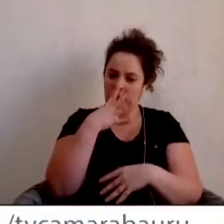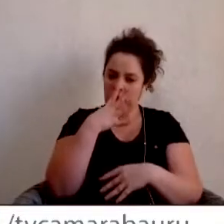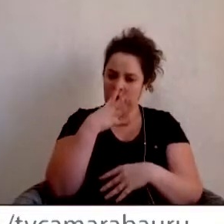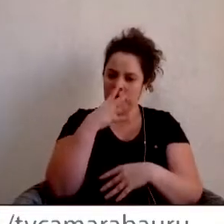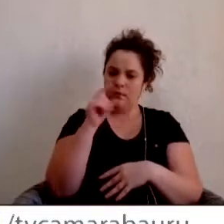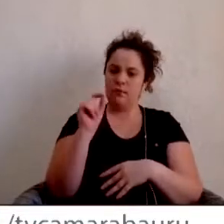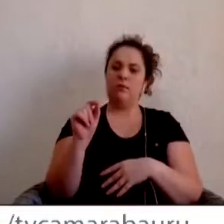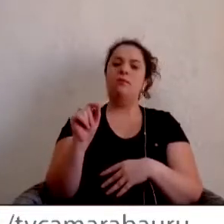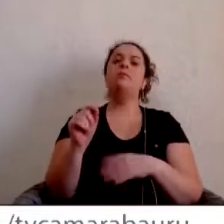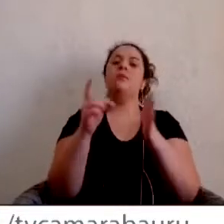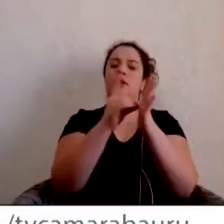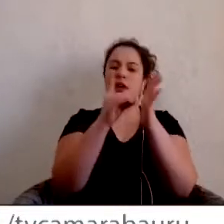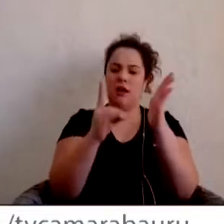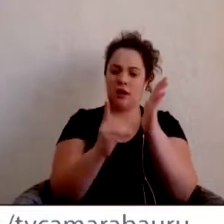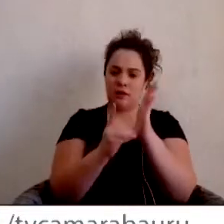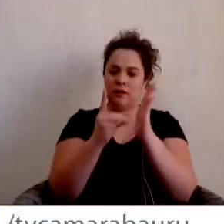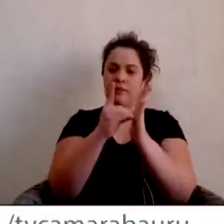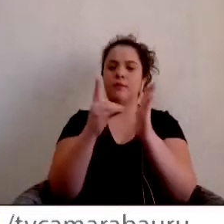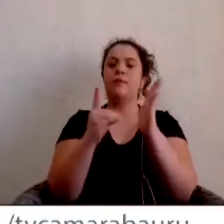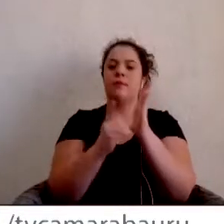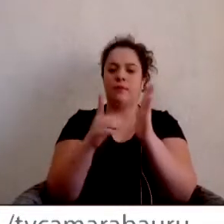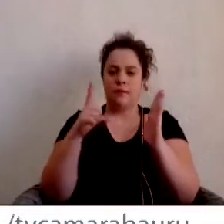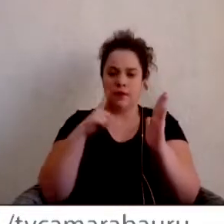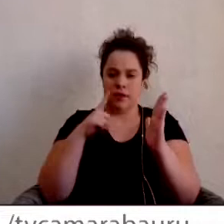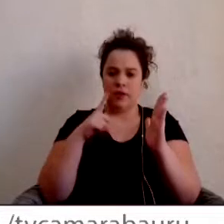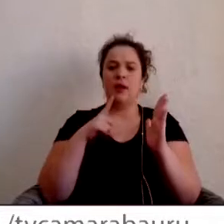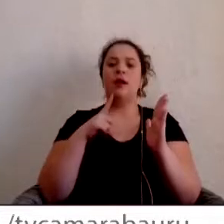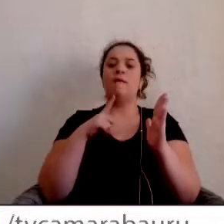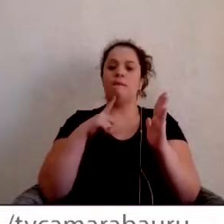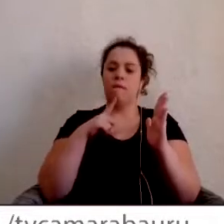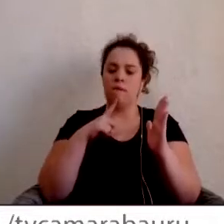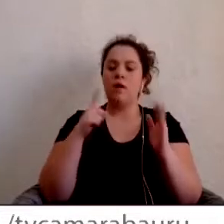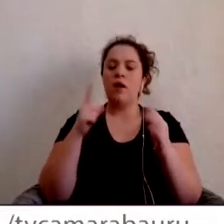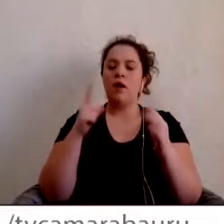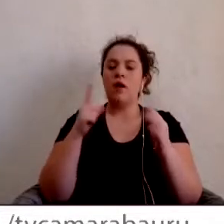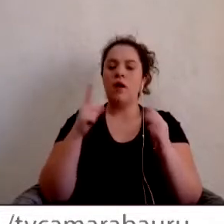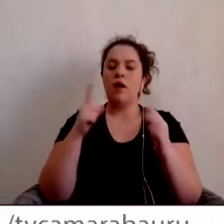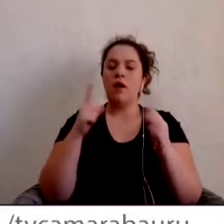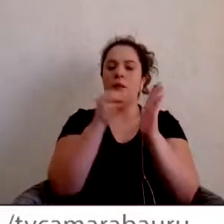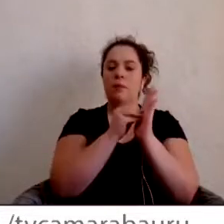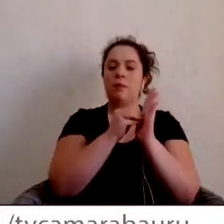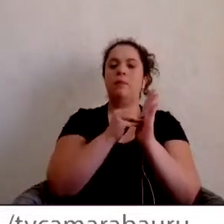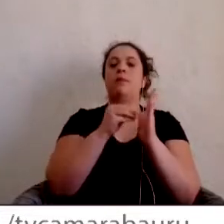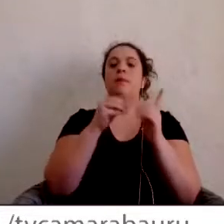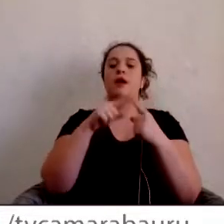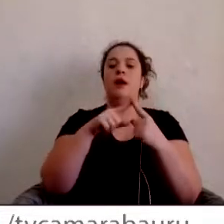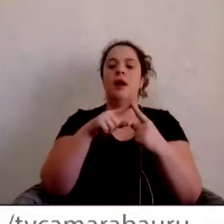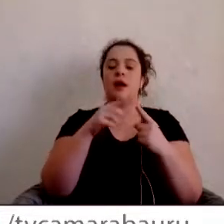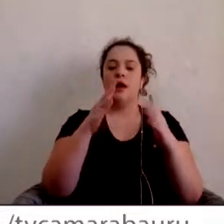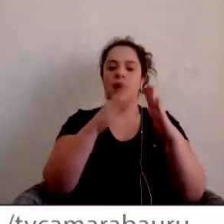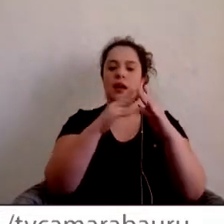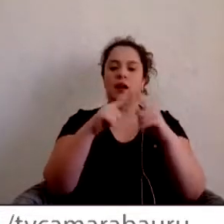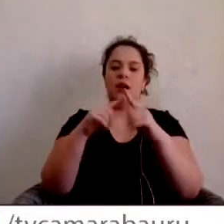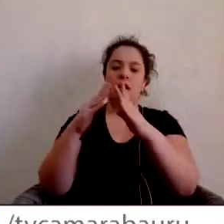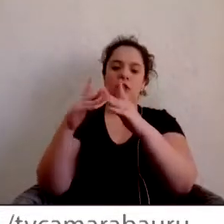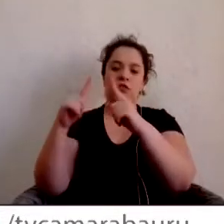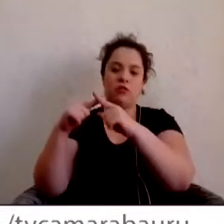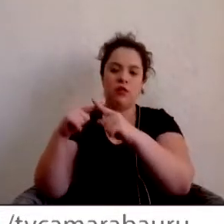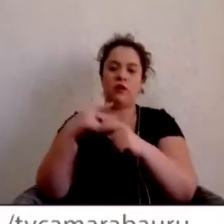atendendo as igrejas, atendendo as atividades religiosas,